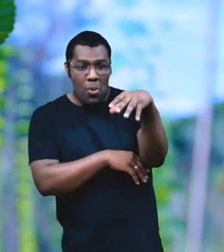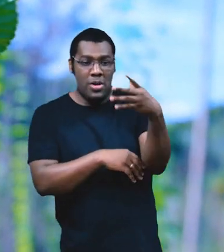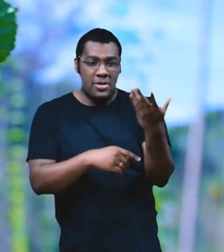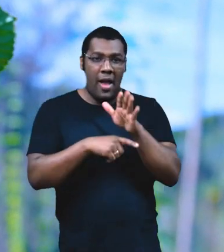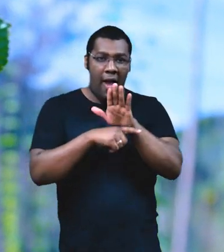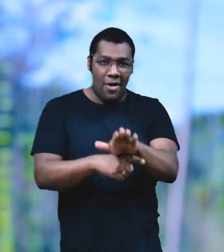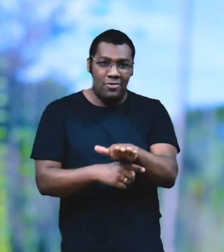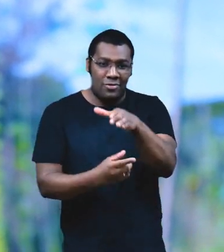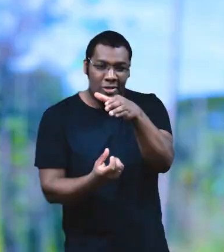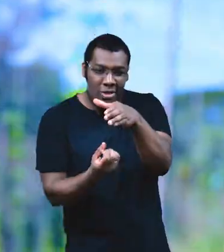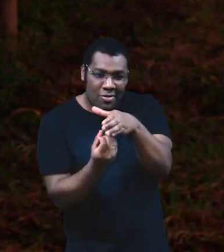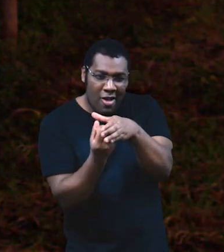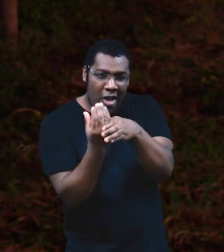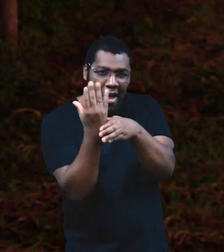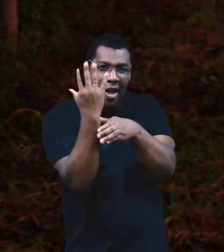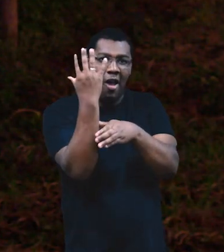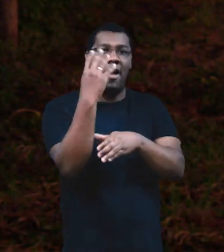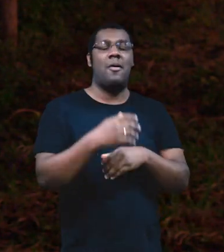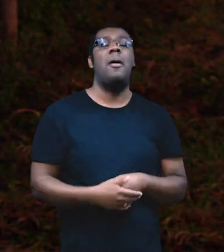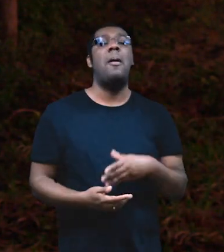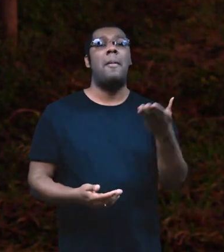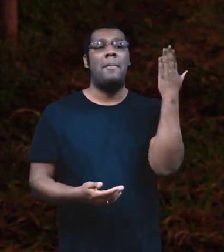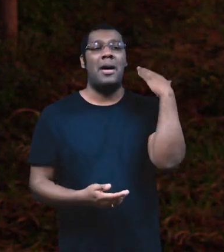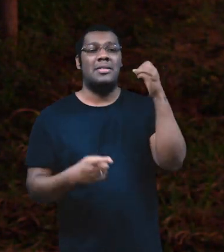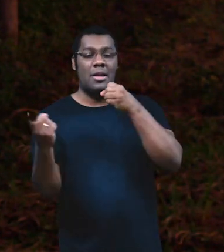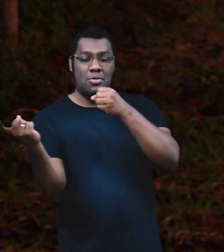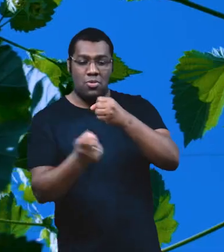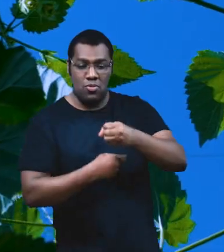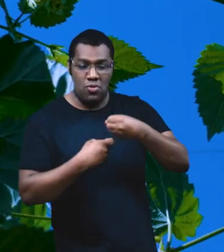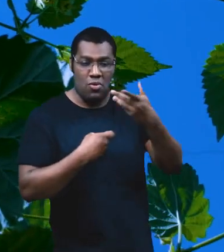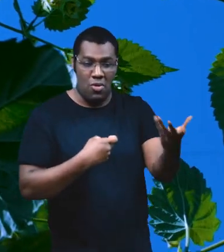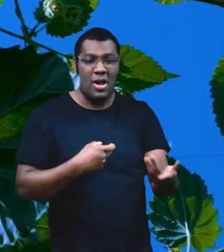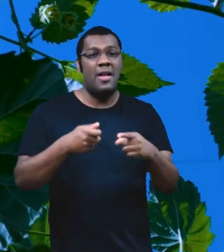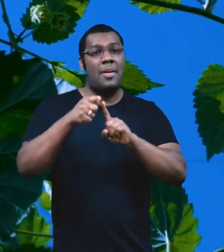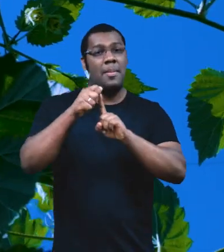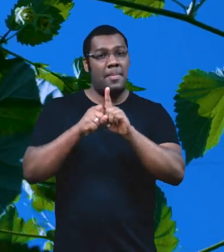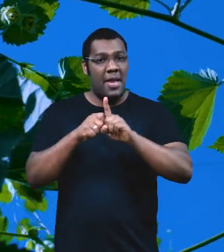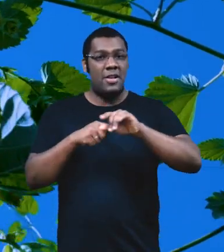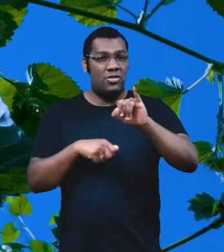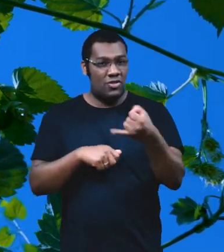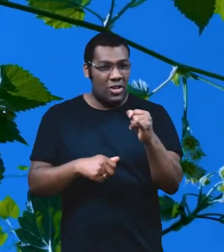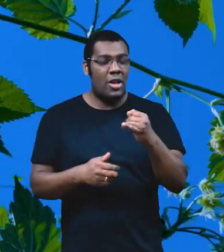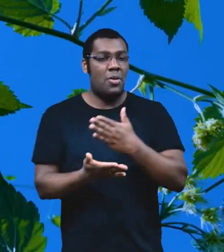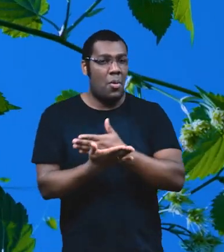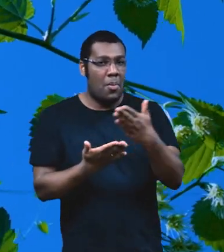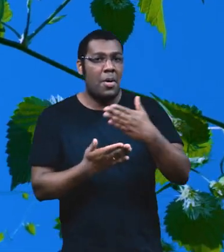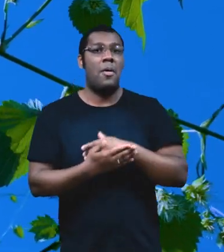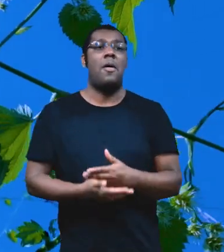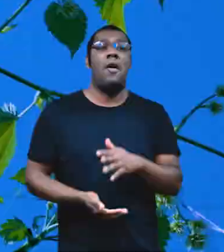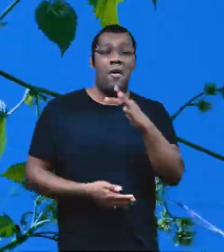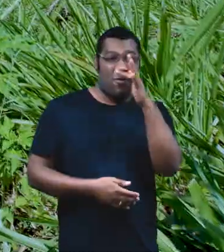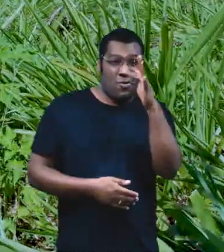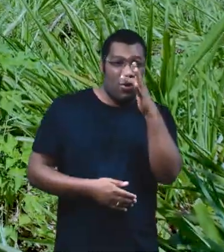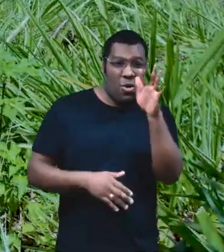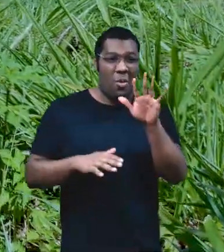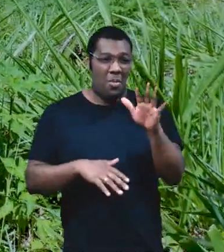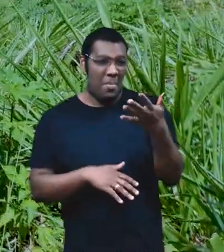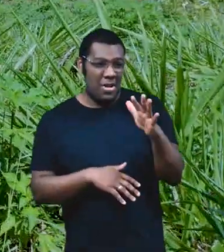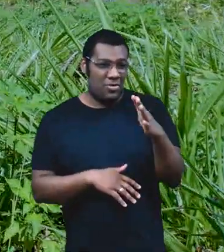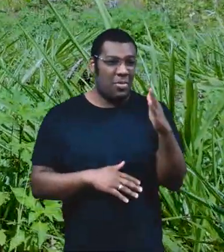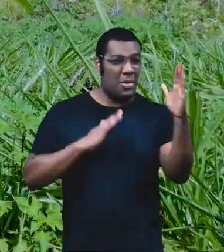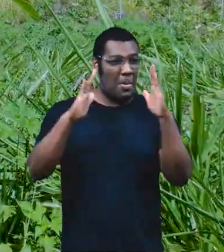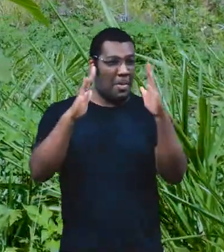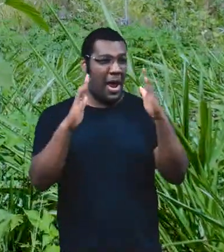A gente teve uma primeira colheita agora no início de janeiro. Essa planta, ela normalmente demora o ciclo dela de 4 meses, desde o